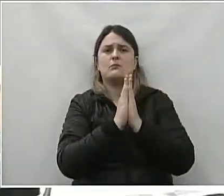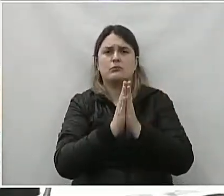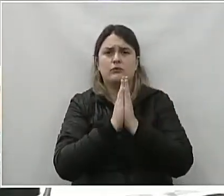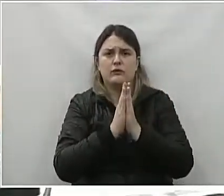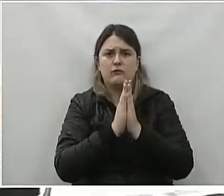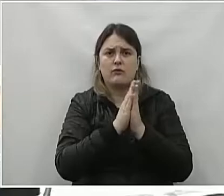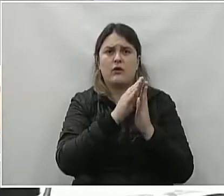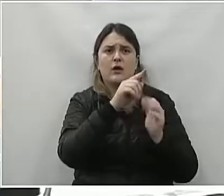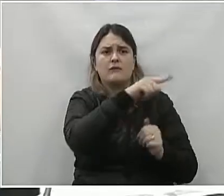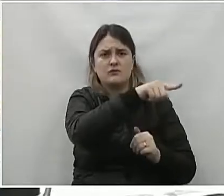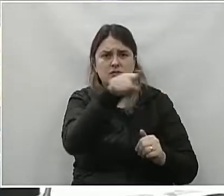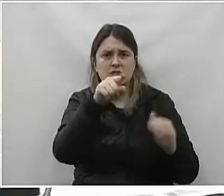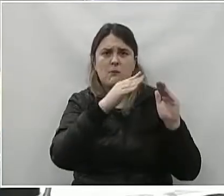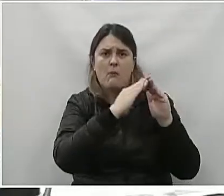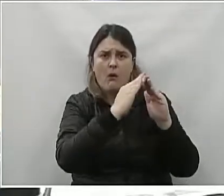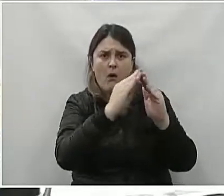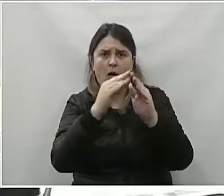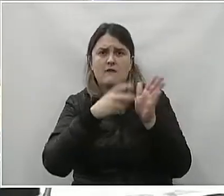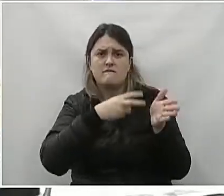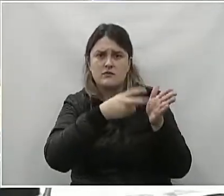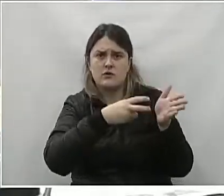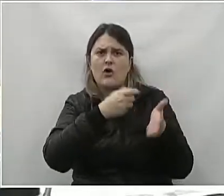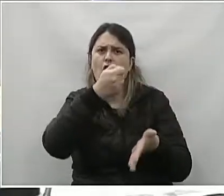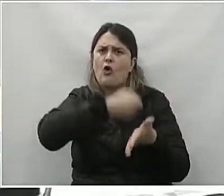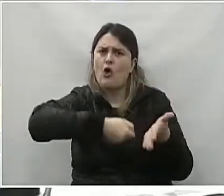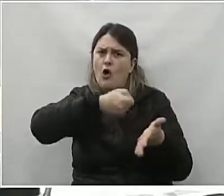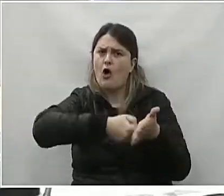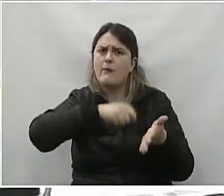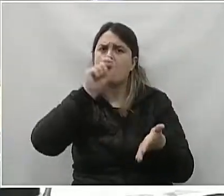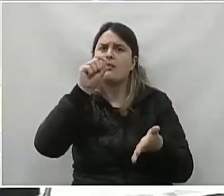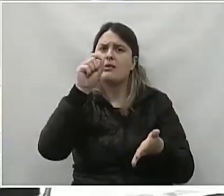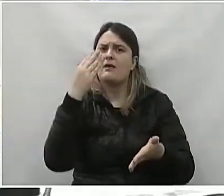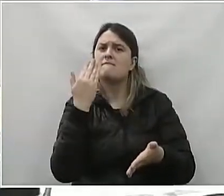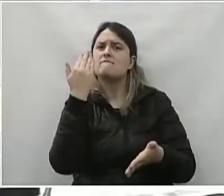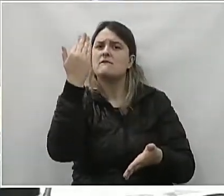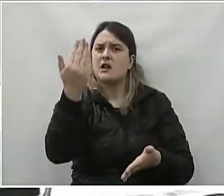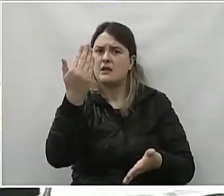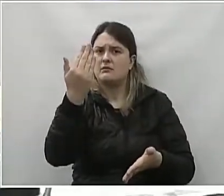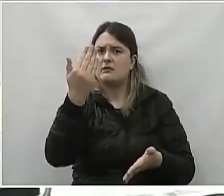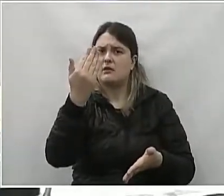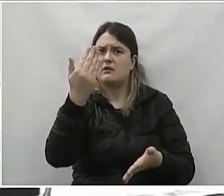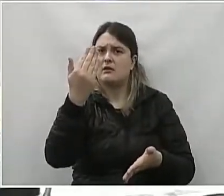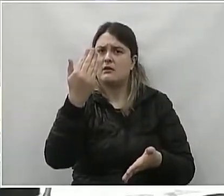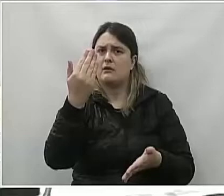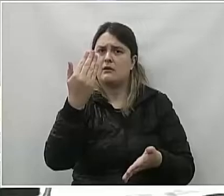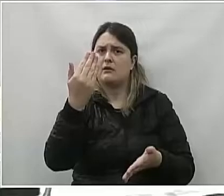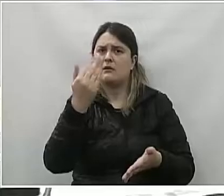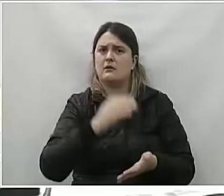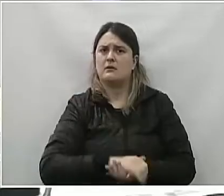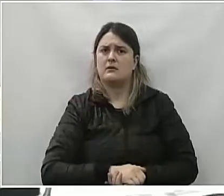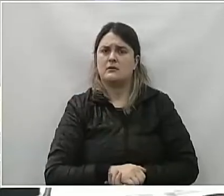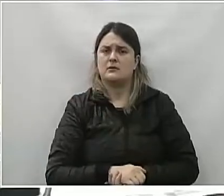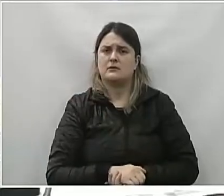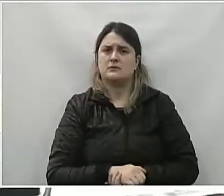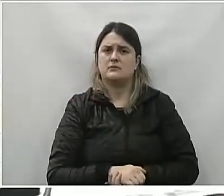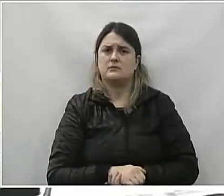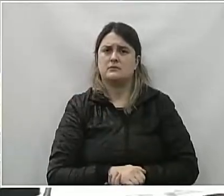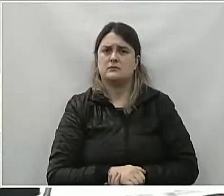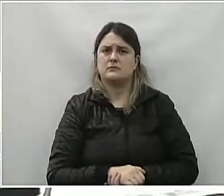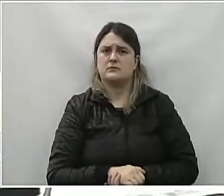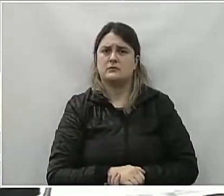aos moradores, eu peço, cobrem mesmo de quem está à frente ali, né? De quem é presidente. Não